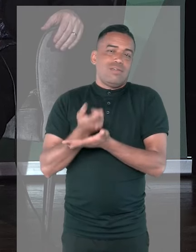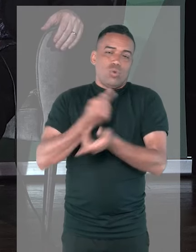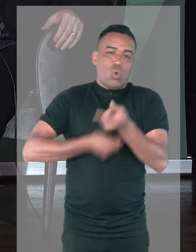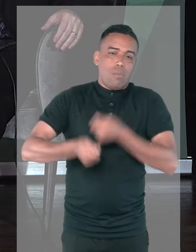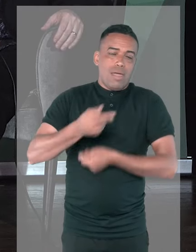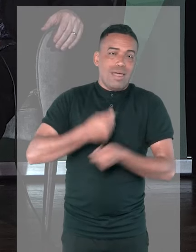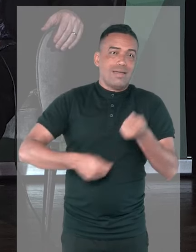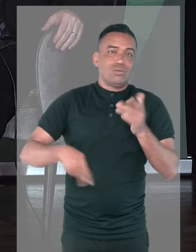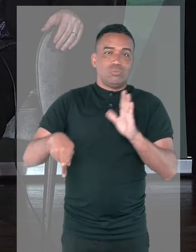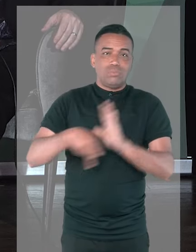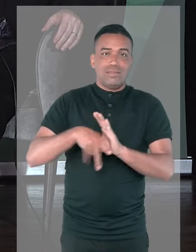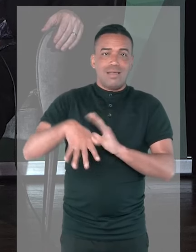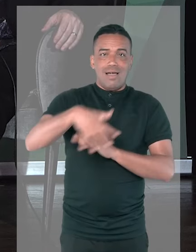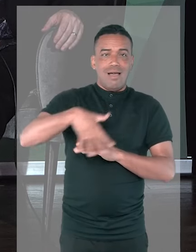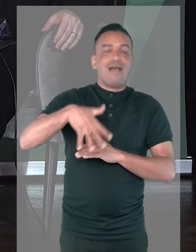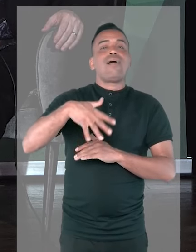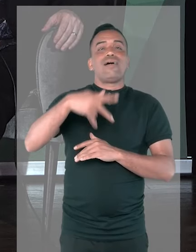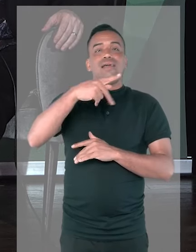prosa literária.